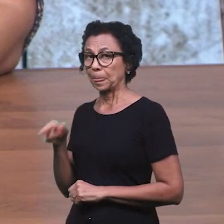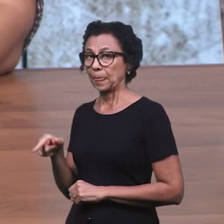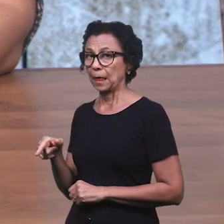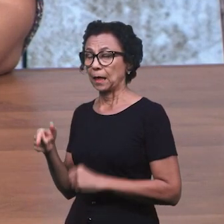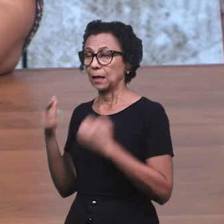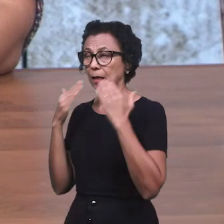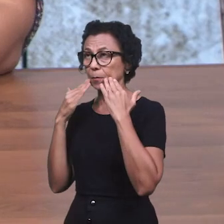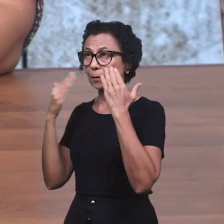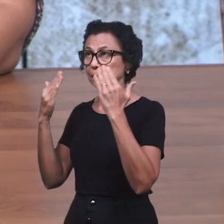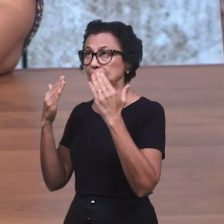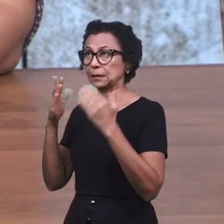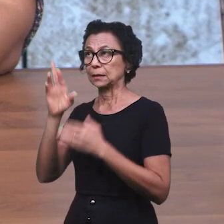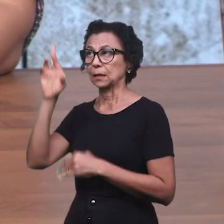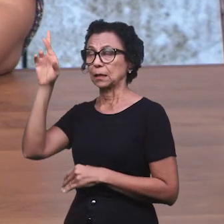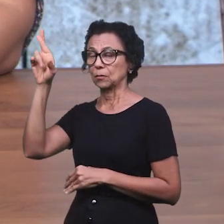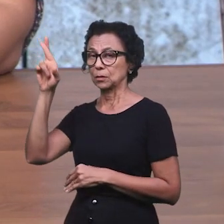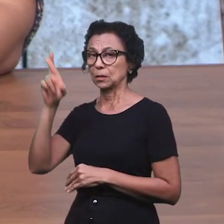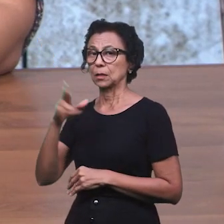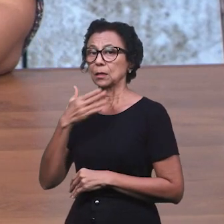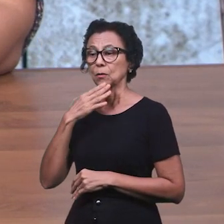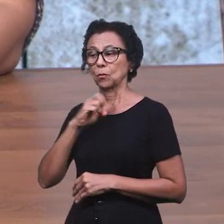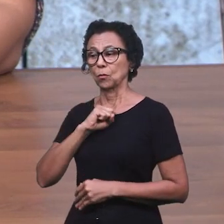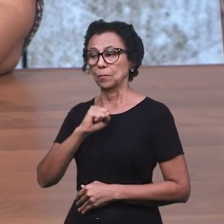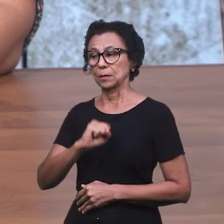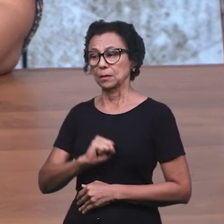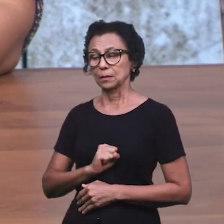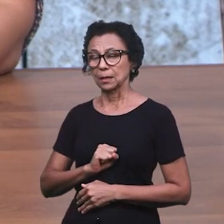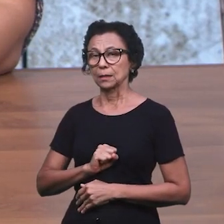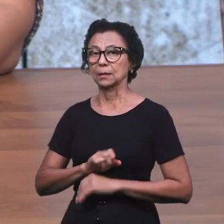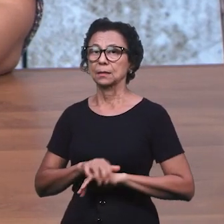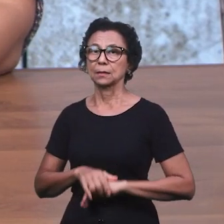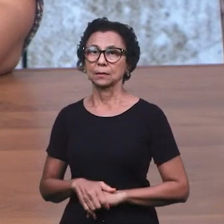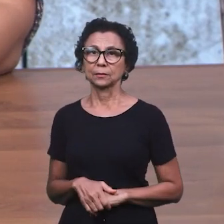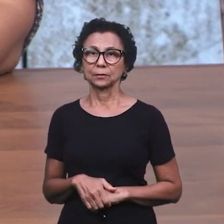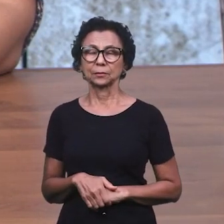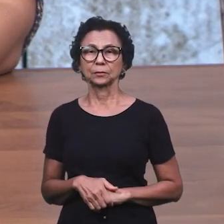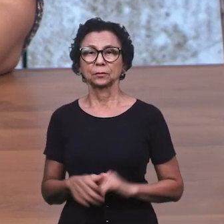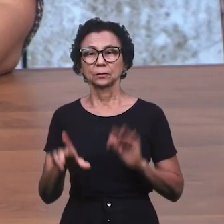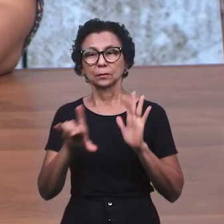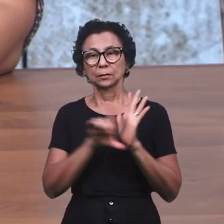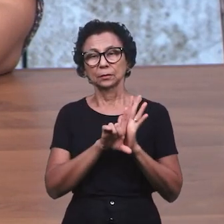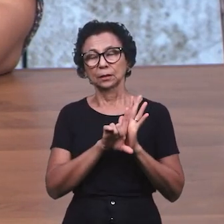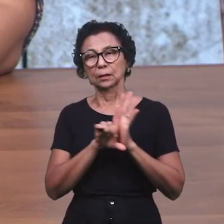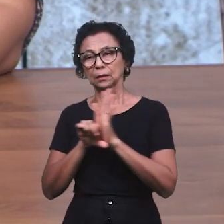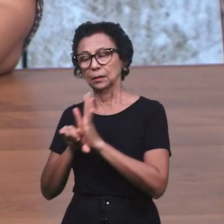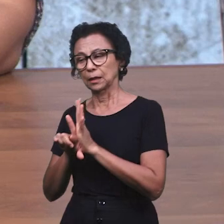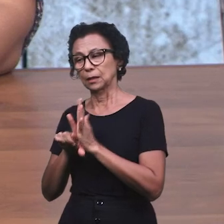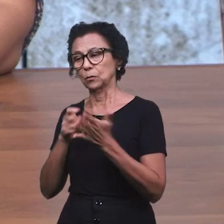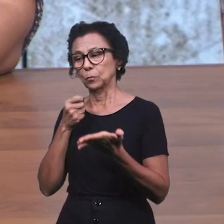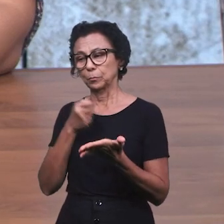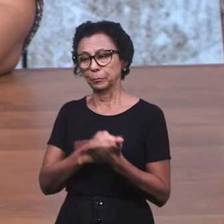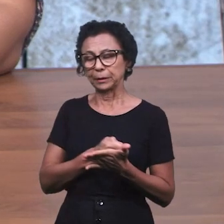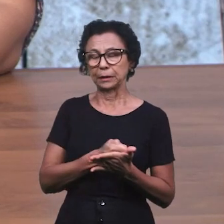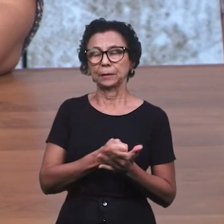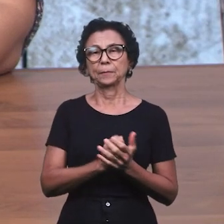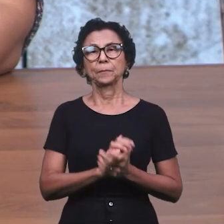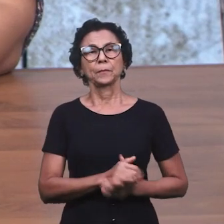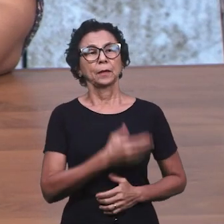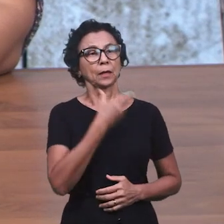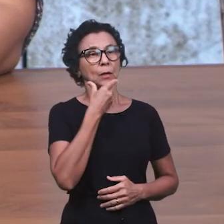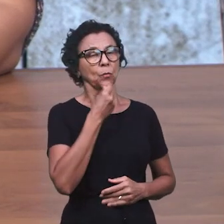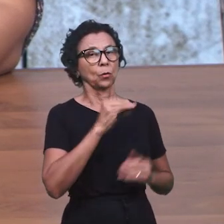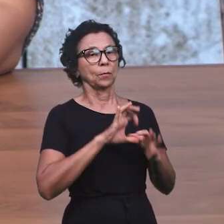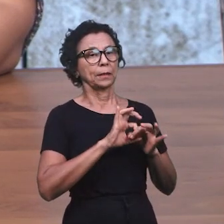Senhor e o sacerdote nela execute toda esta lei. E o homem será livre da